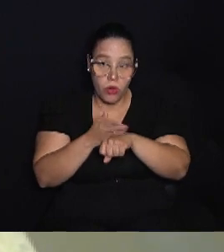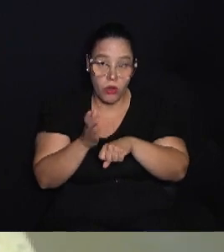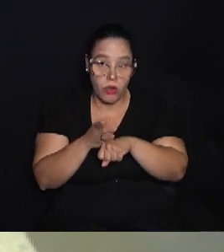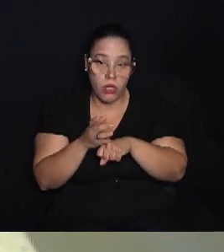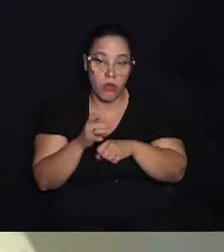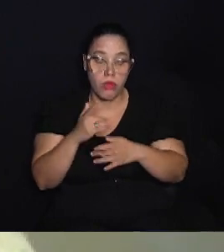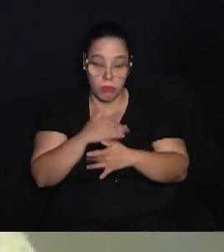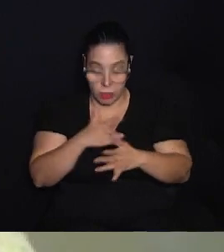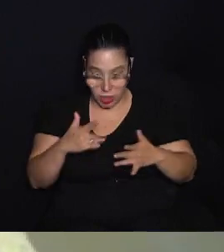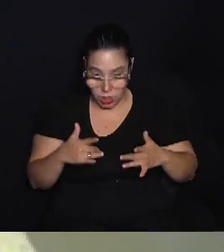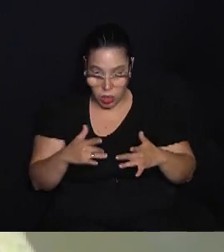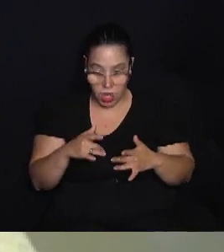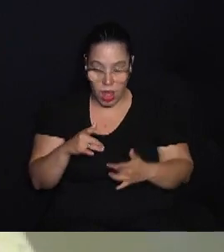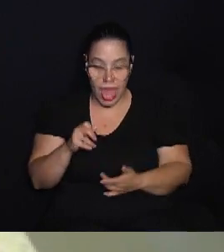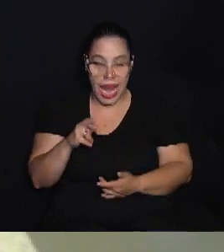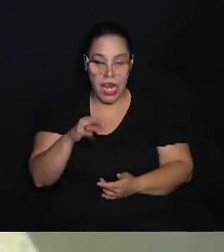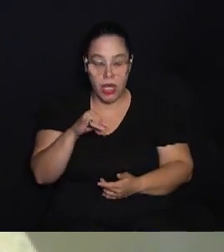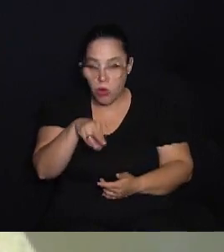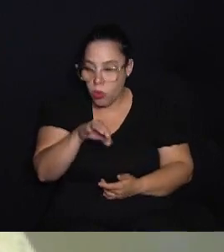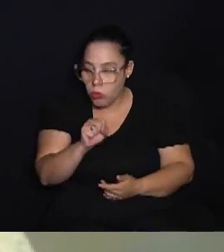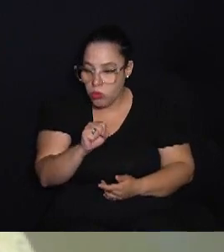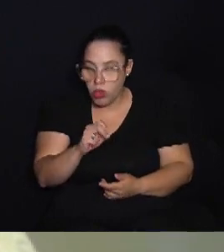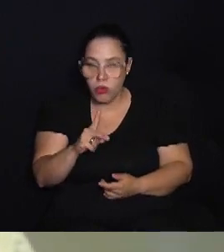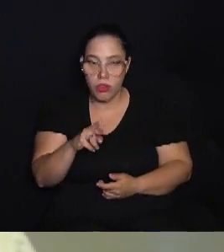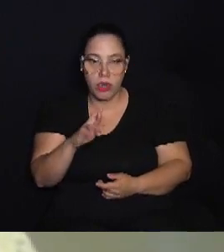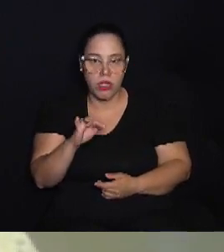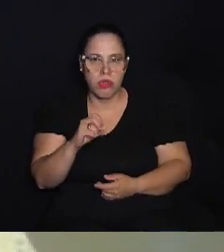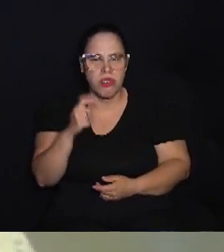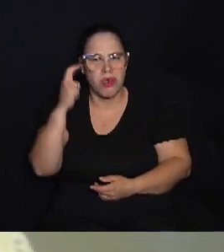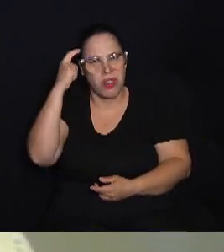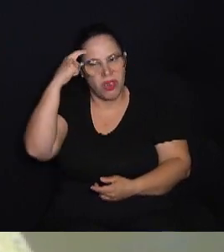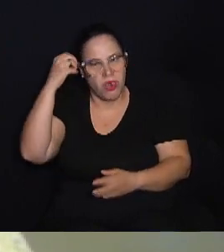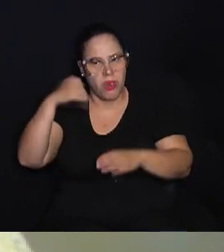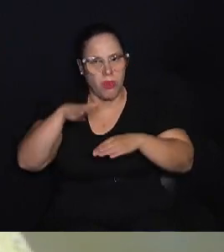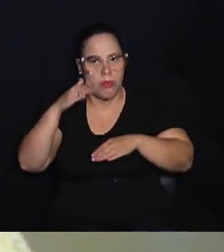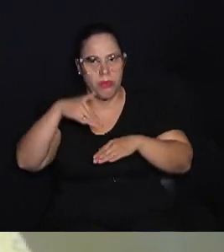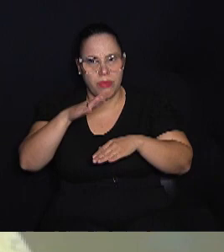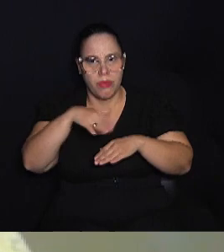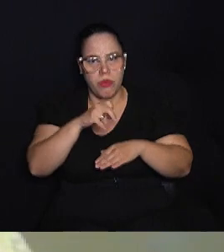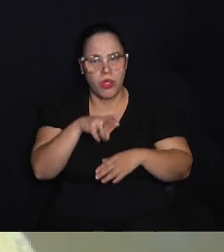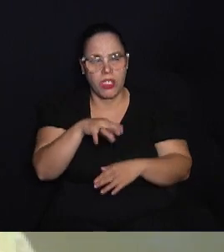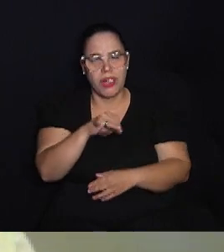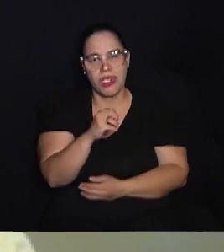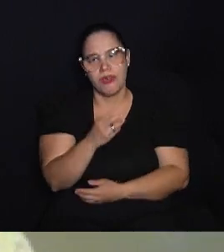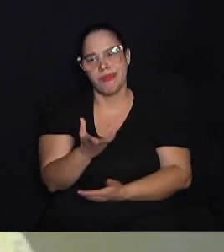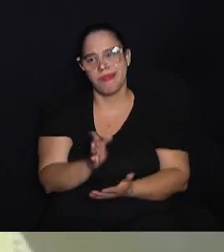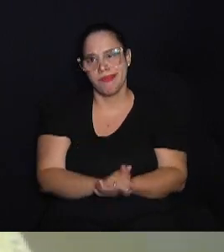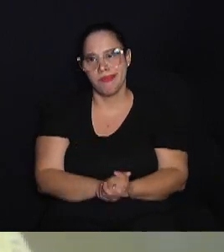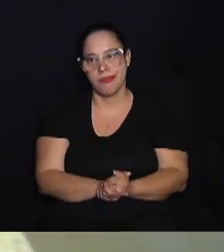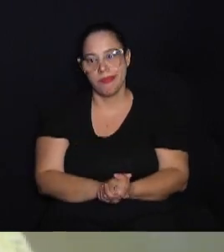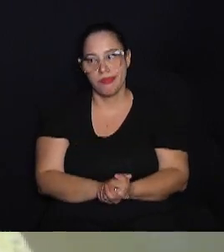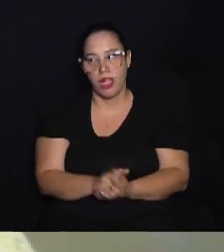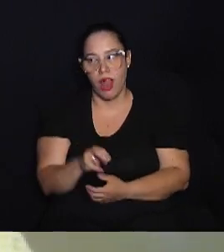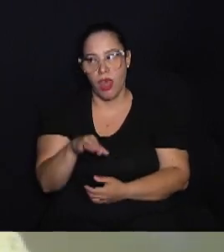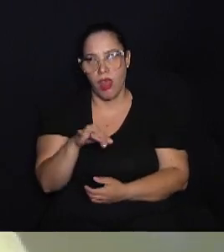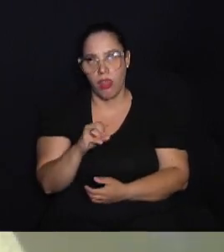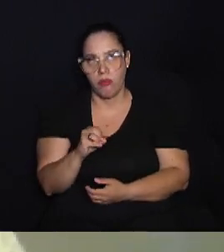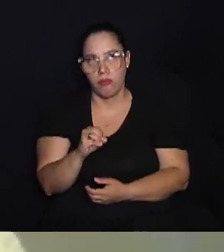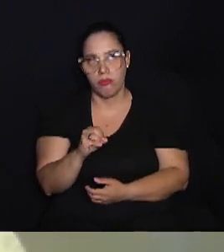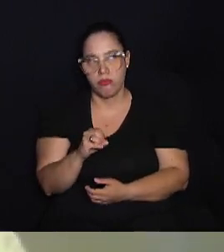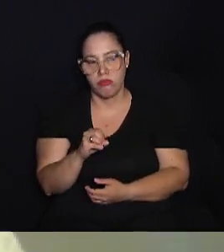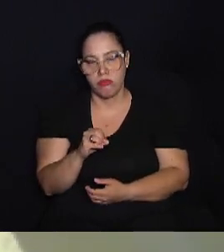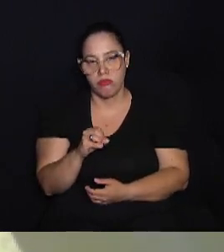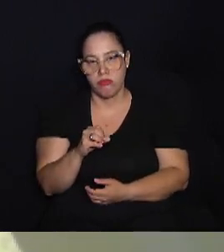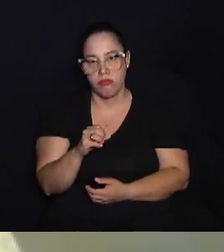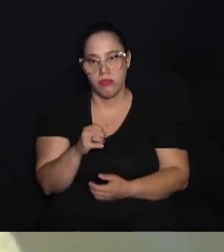mais saudáveis, legumes e verduras. Se a gente for pensar hoje, a gente come muito mais produto processado e muito mais amido que legumes e verduras, que